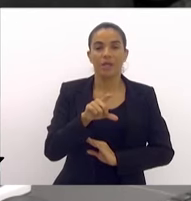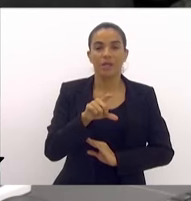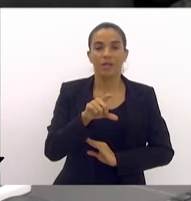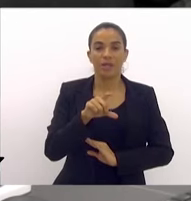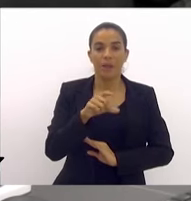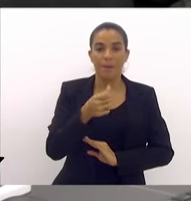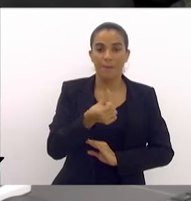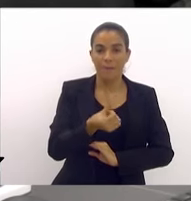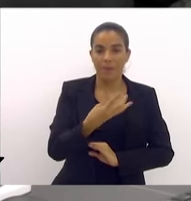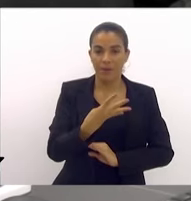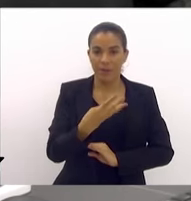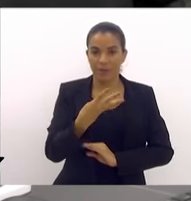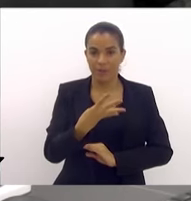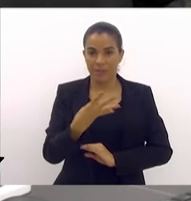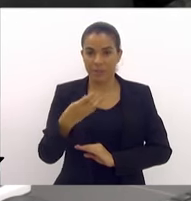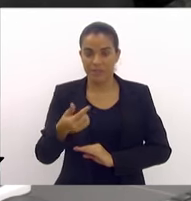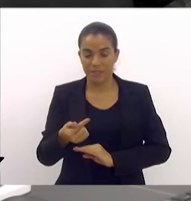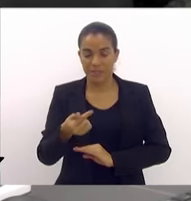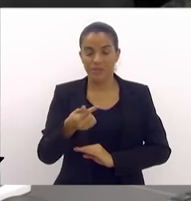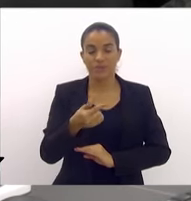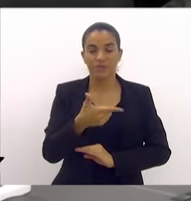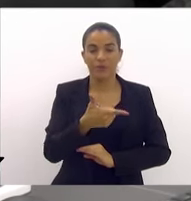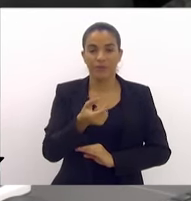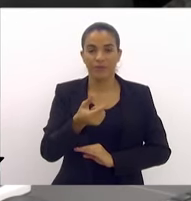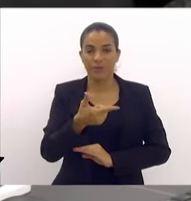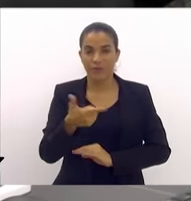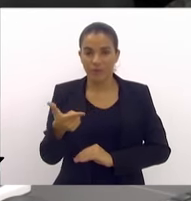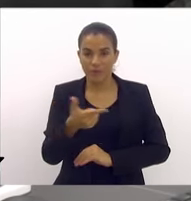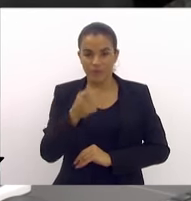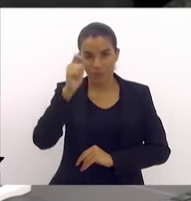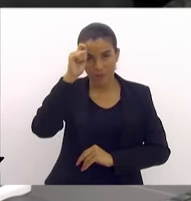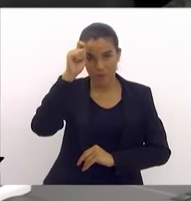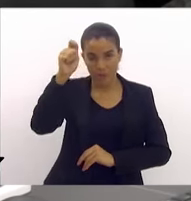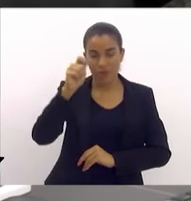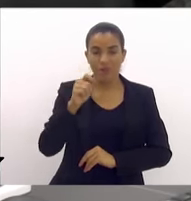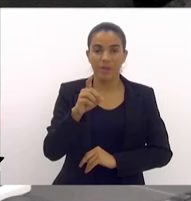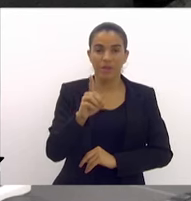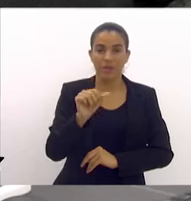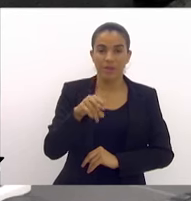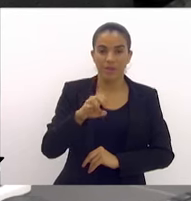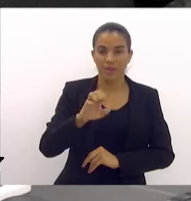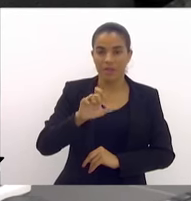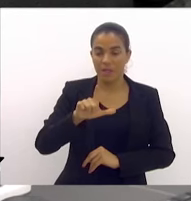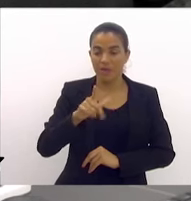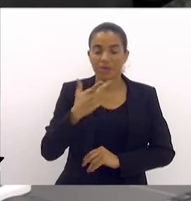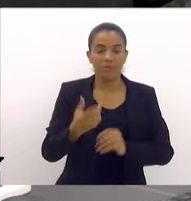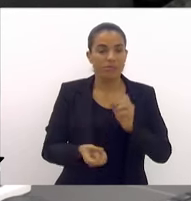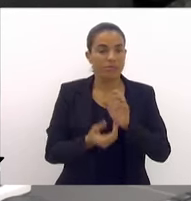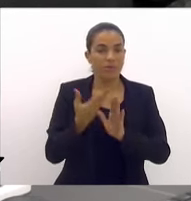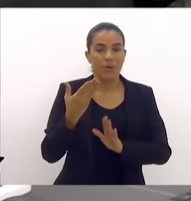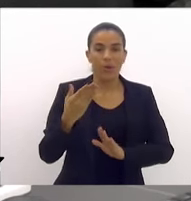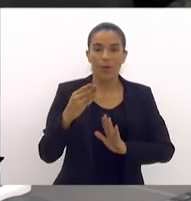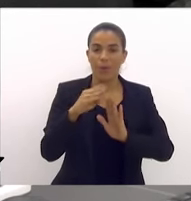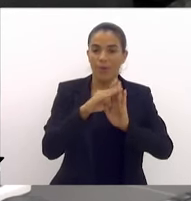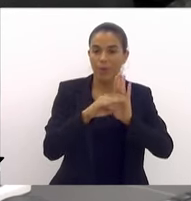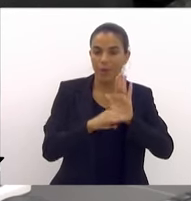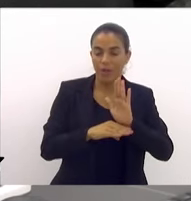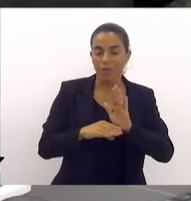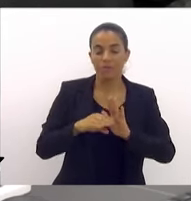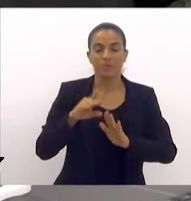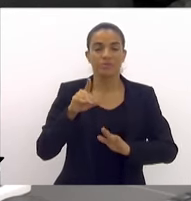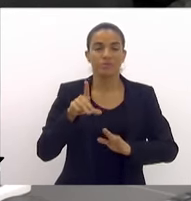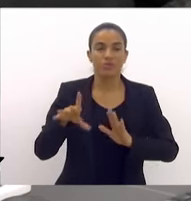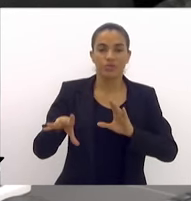número 6447 de 22, de autoria do deputado Daniel Librelon, que institui o Programa de Incentivo à Inclusão Digital